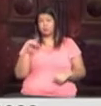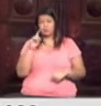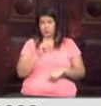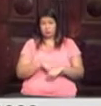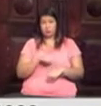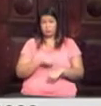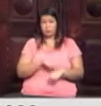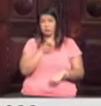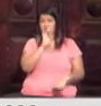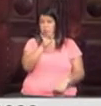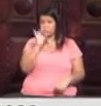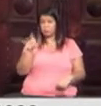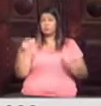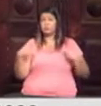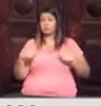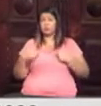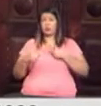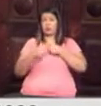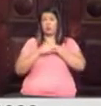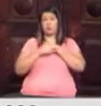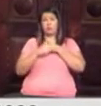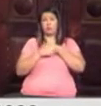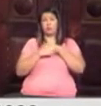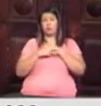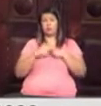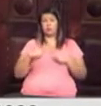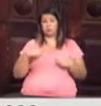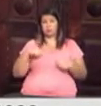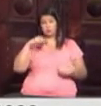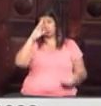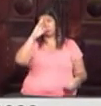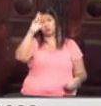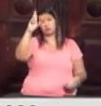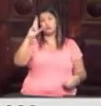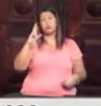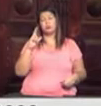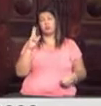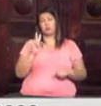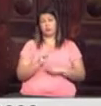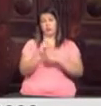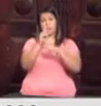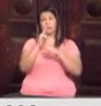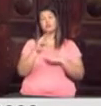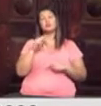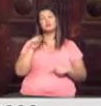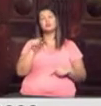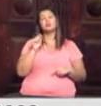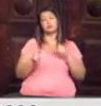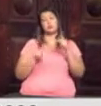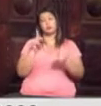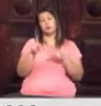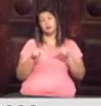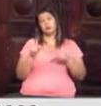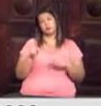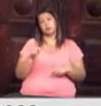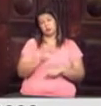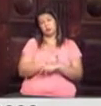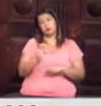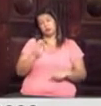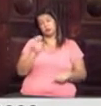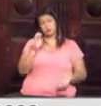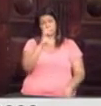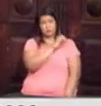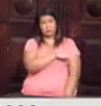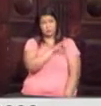seu papel. E eu exerço o meu, de representante da população do Estado do Rio de Janeiro, mantendo a minha independência